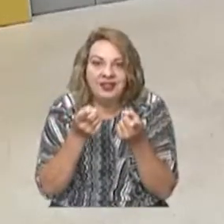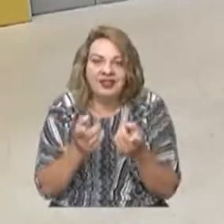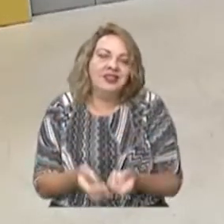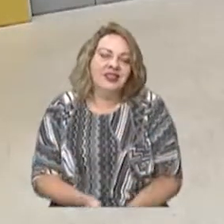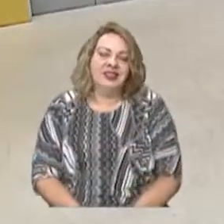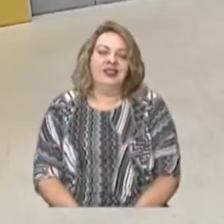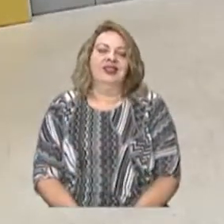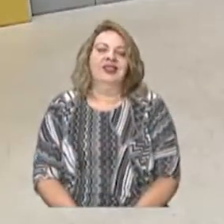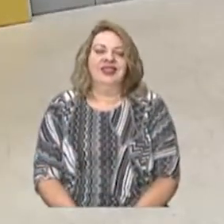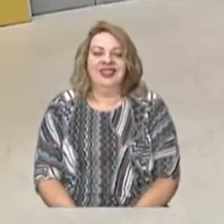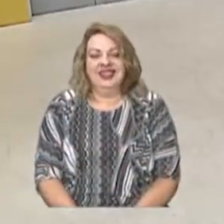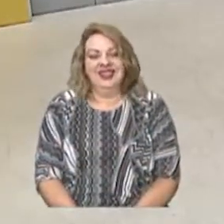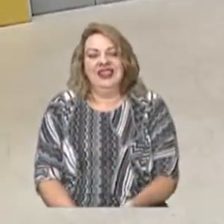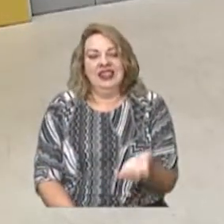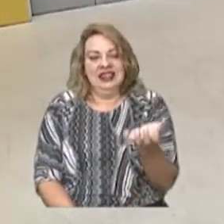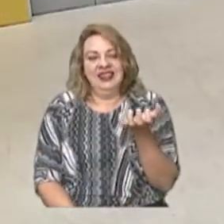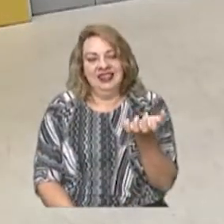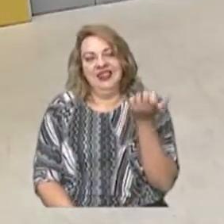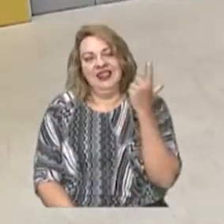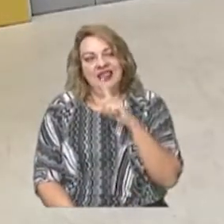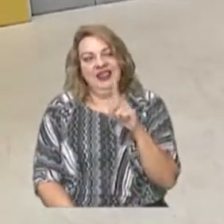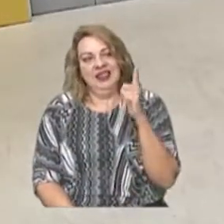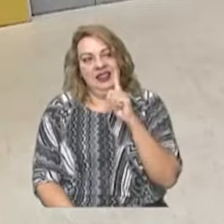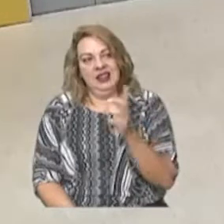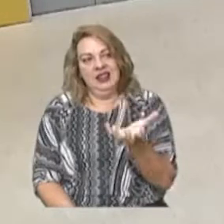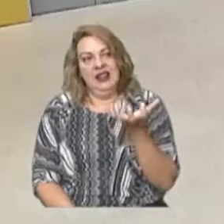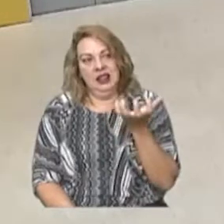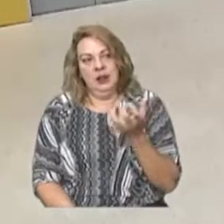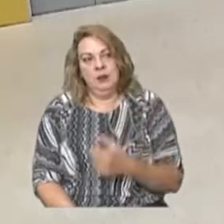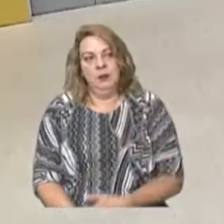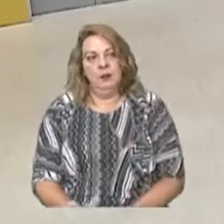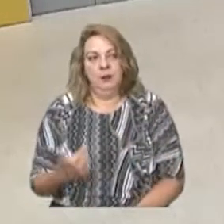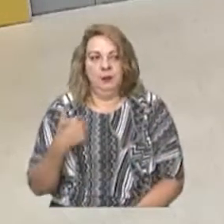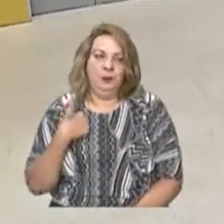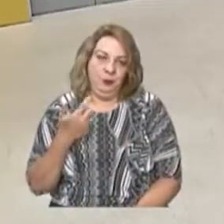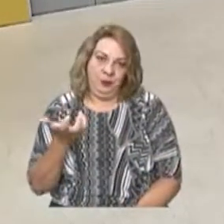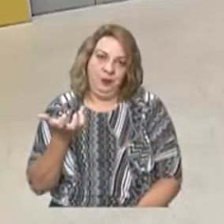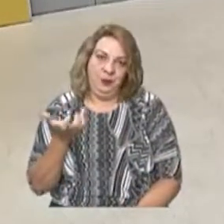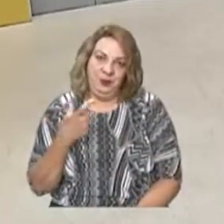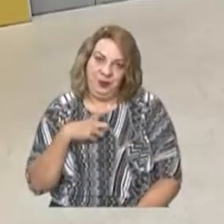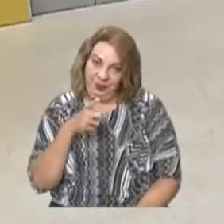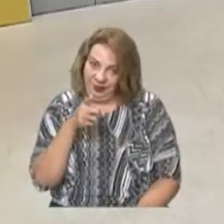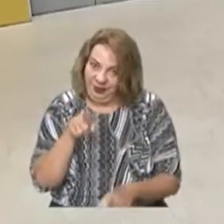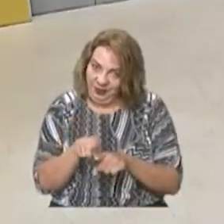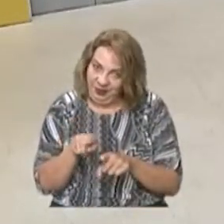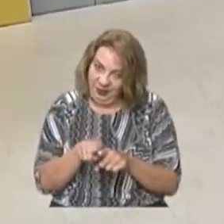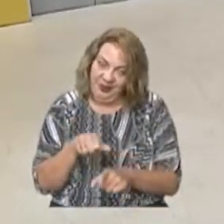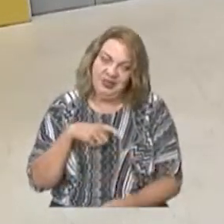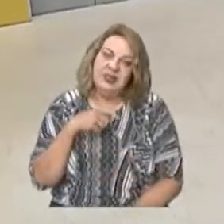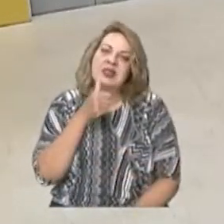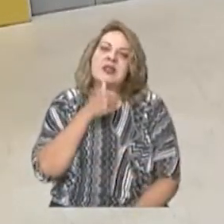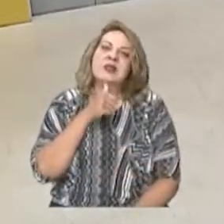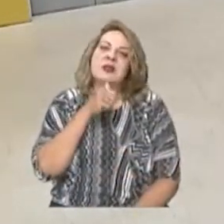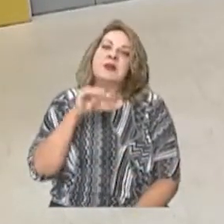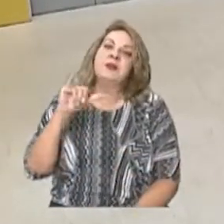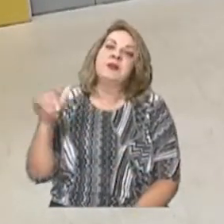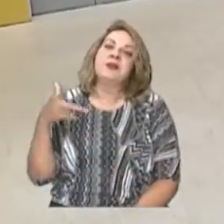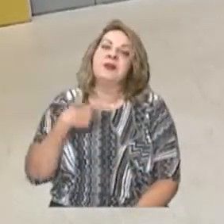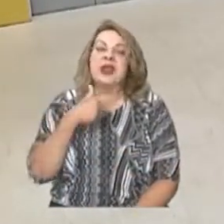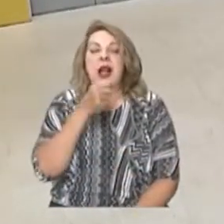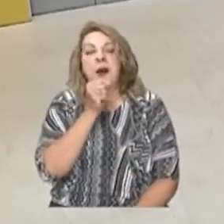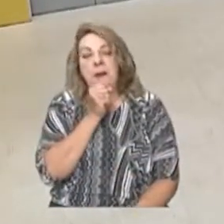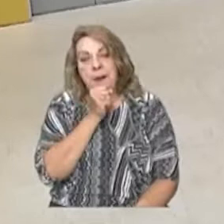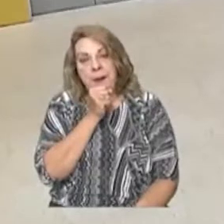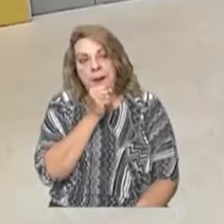gente? Quem quer levar esse Fiat Mobi? Eu quero. E você também, né? Todo mundo tá aí na